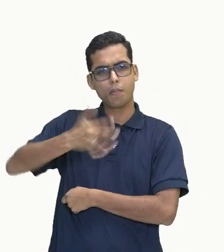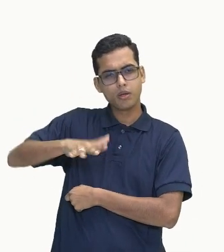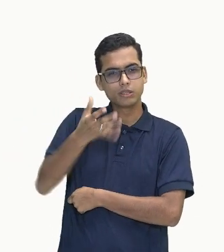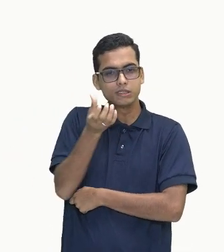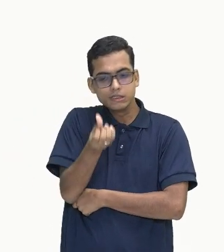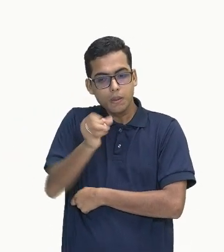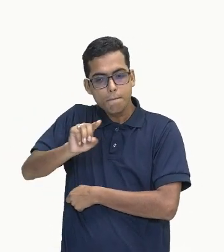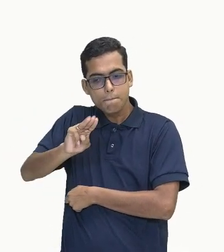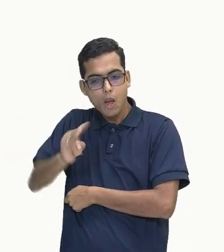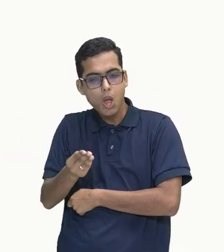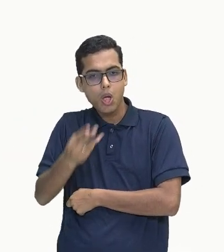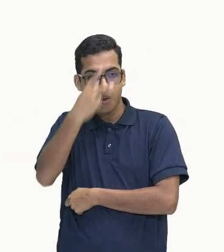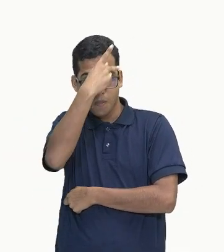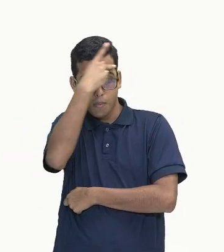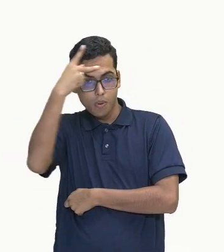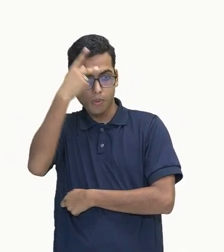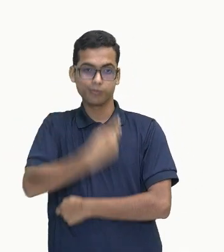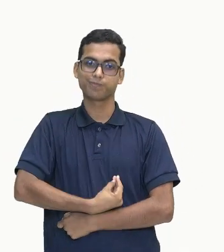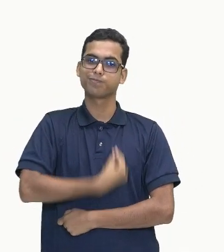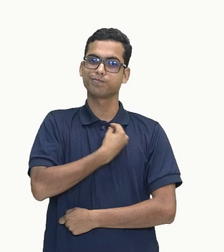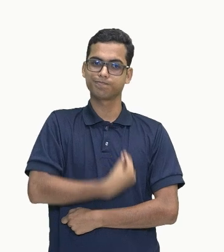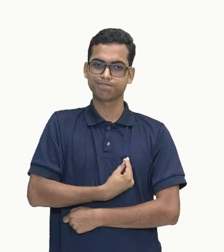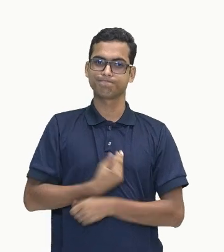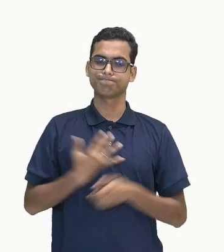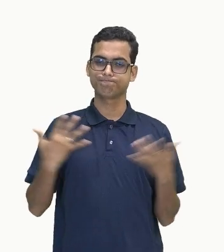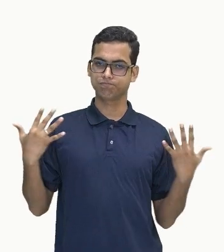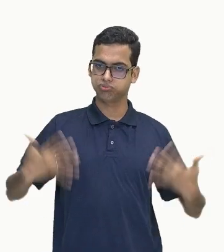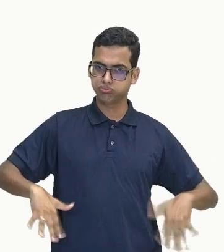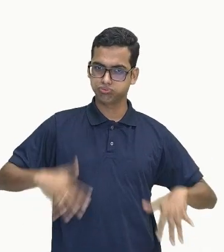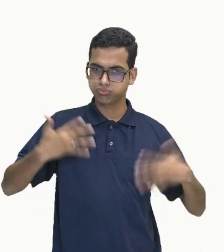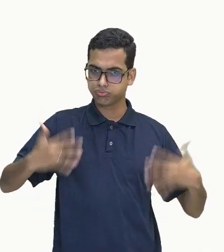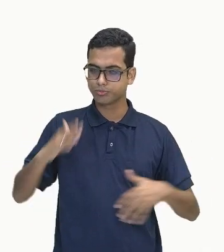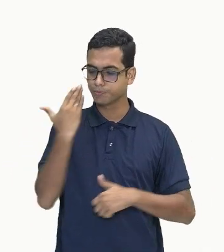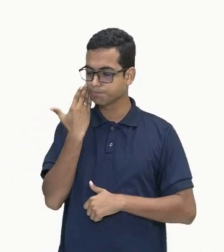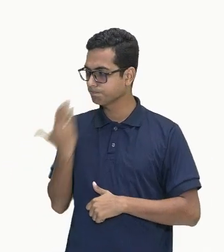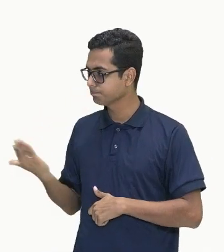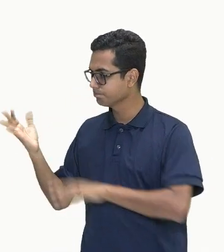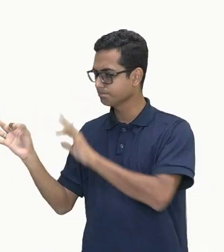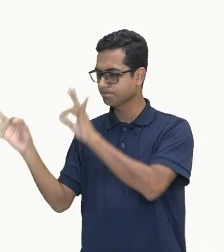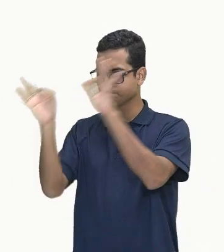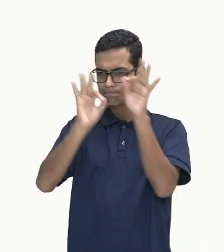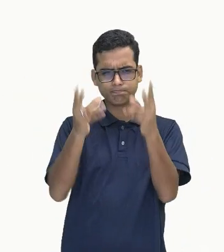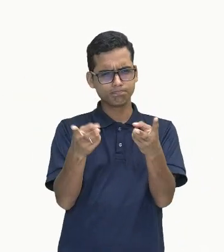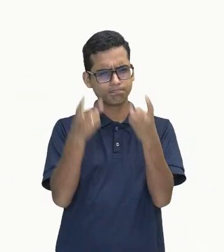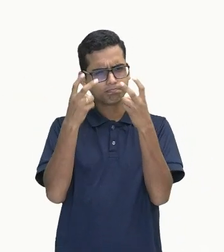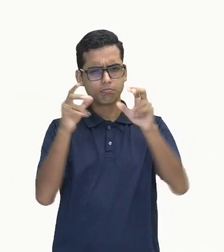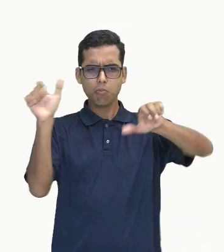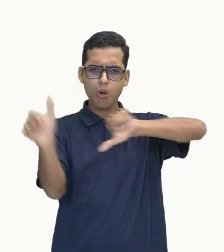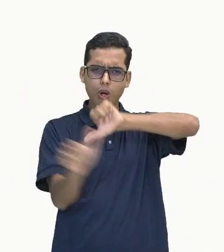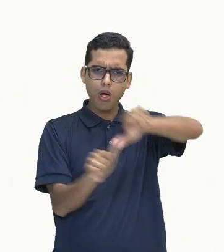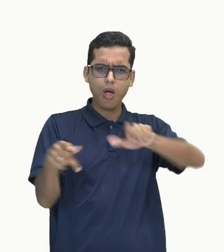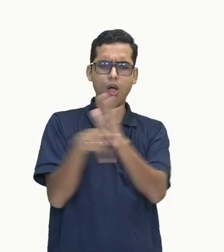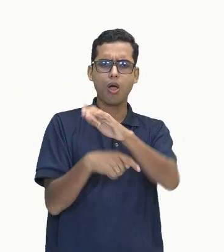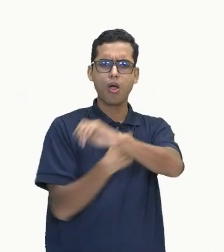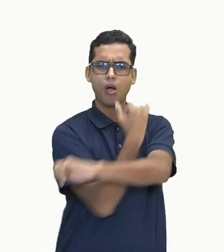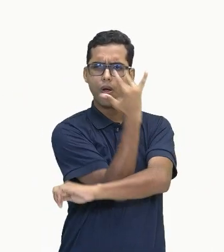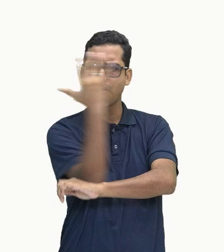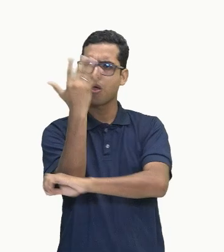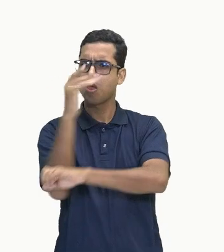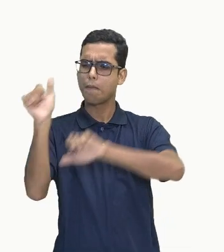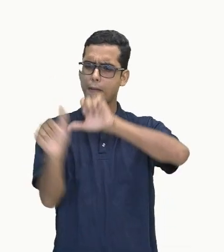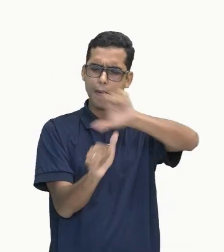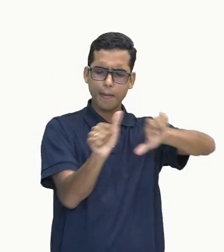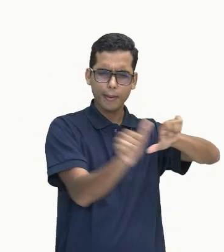milhões de habitantes, o que já a gente já observa ali como modificação da paisagem, né? As atividades que